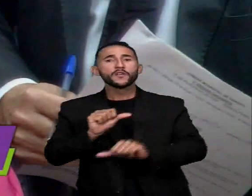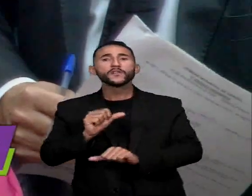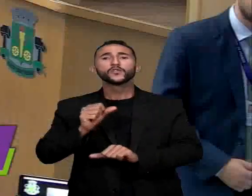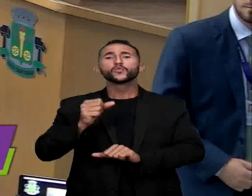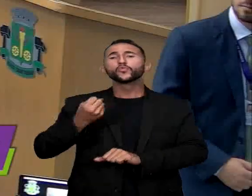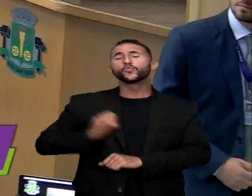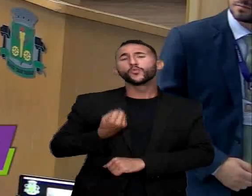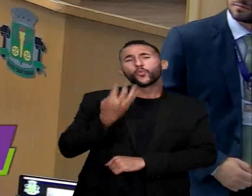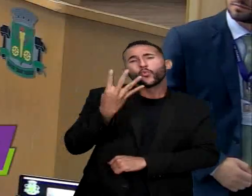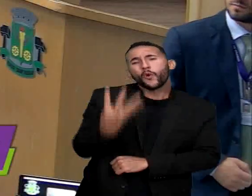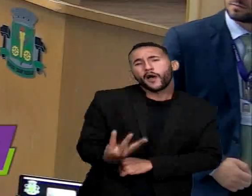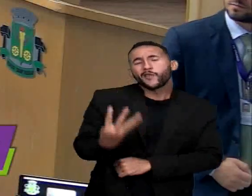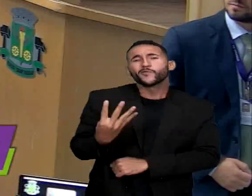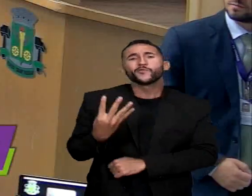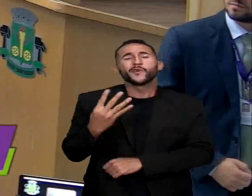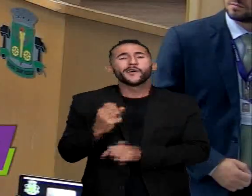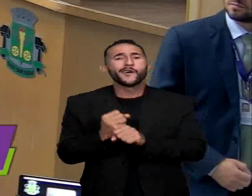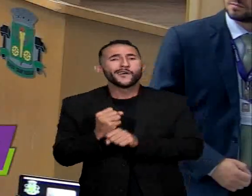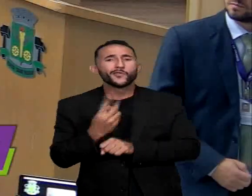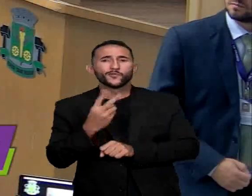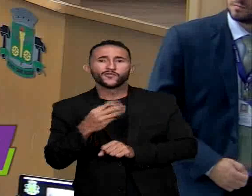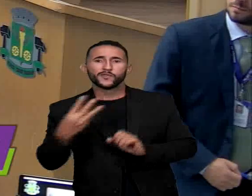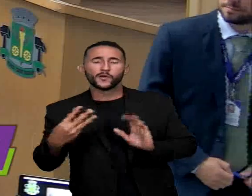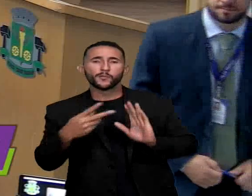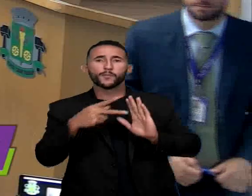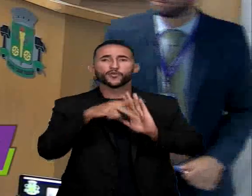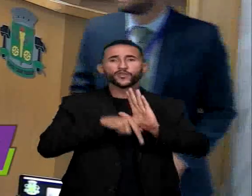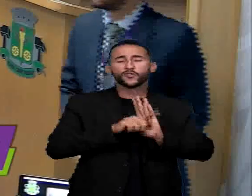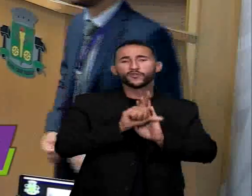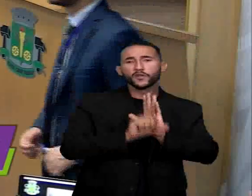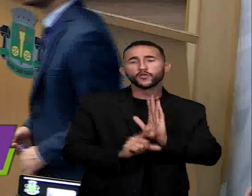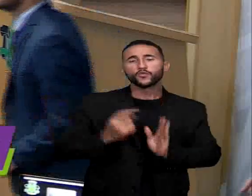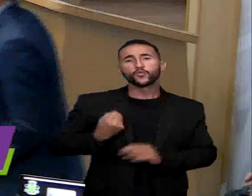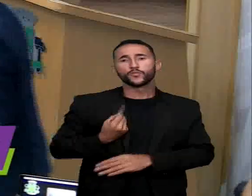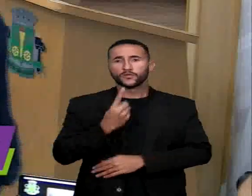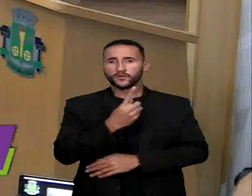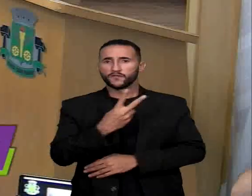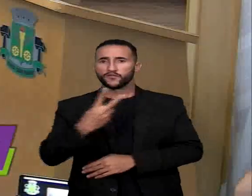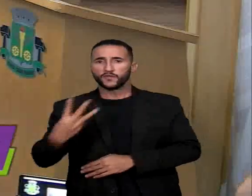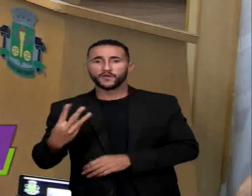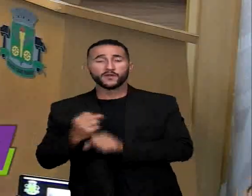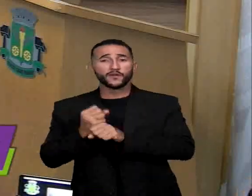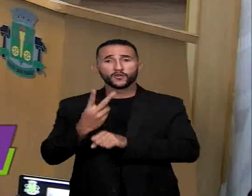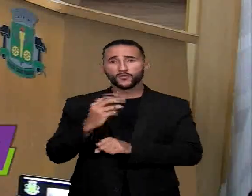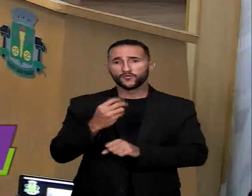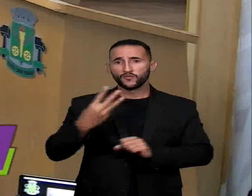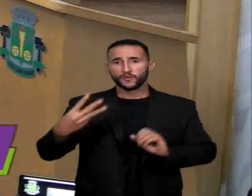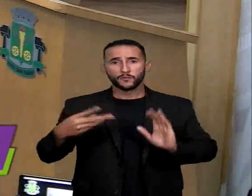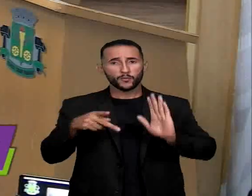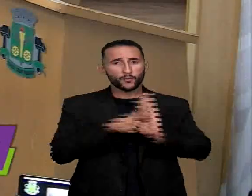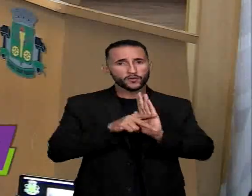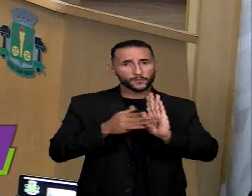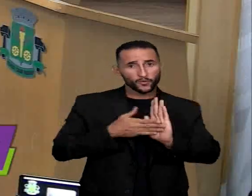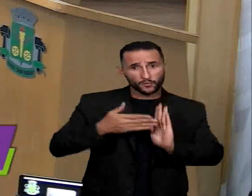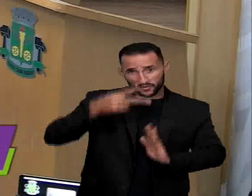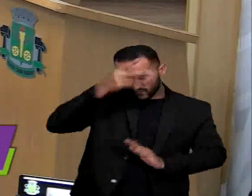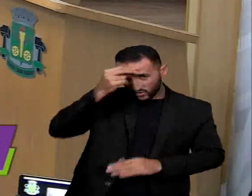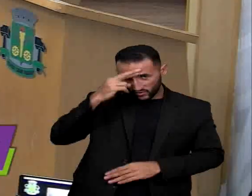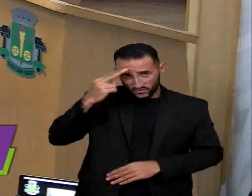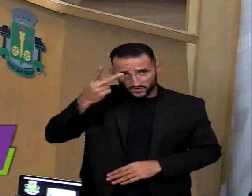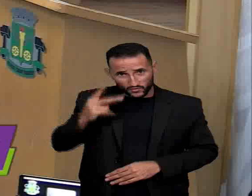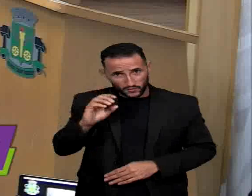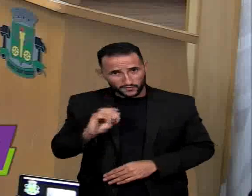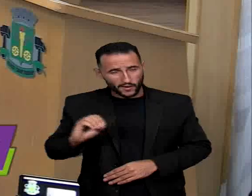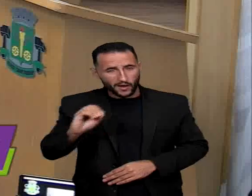de 2023 ao projeto de lei 123 de 2023 de autoria do prefeito do município de Osasco que